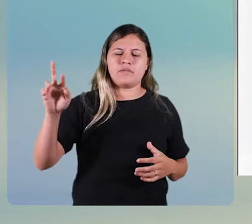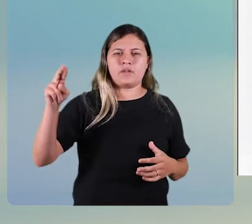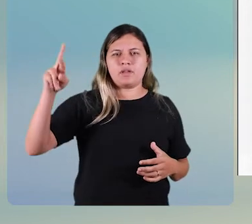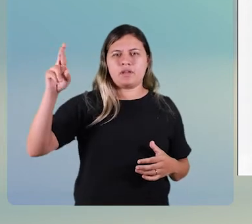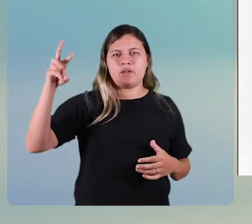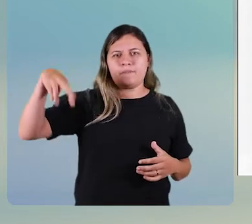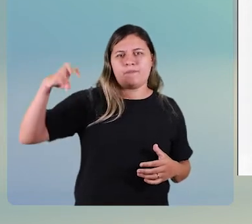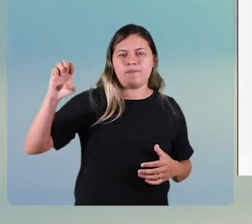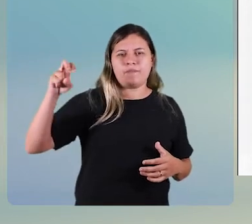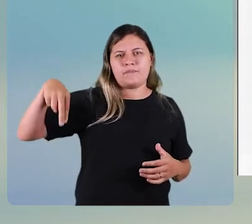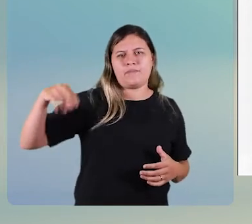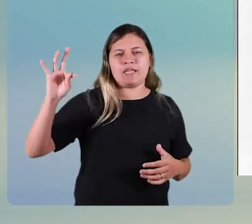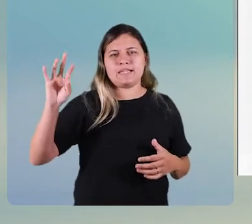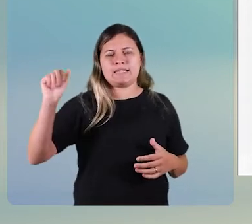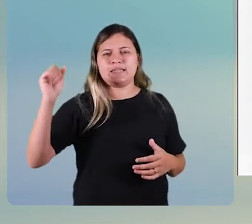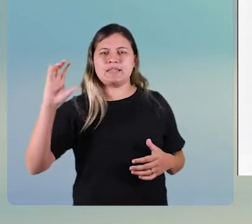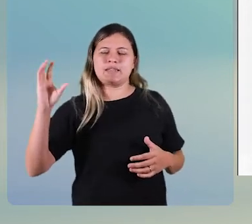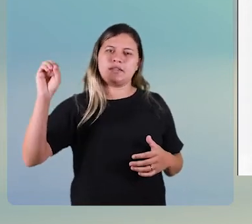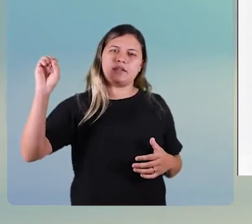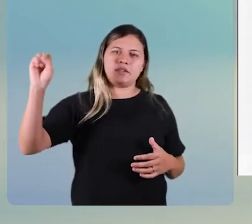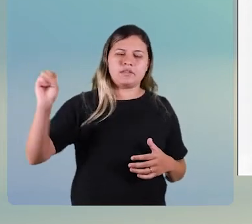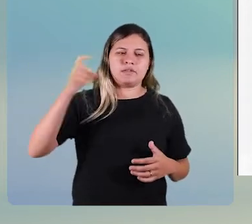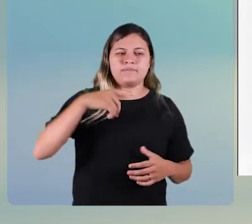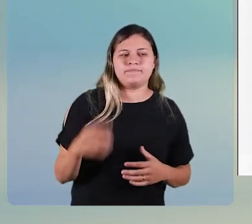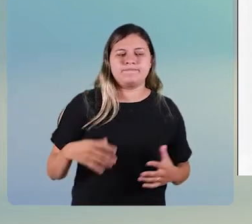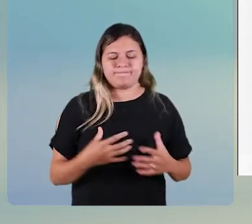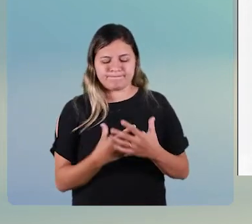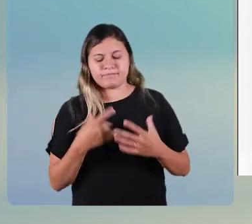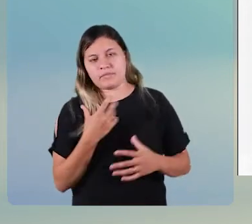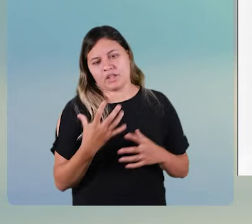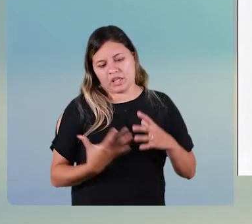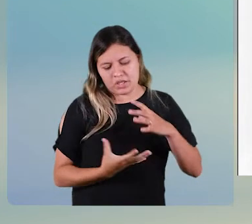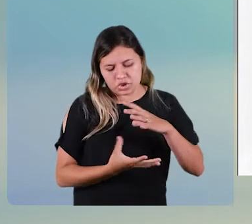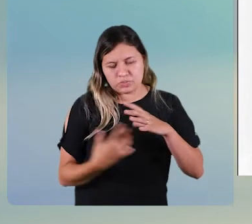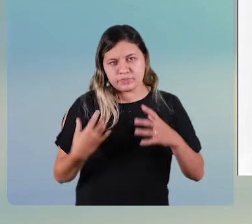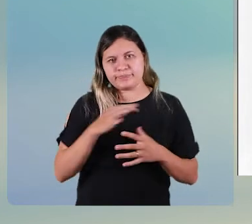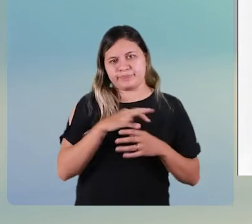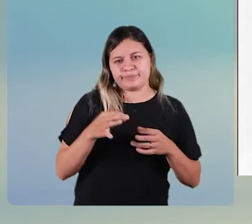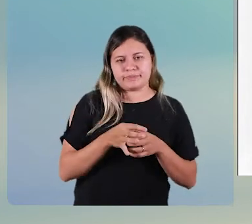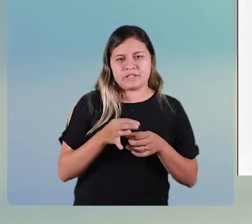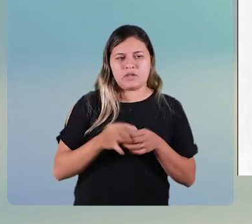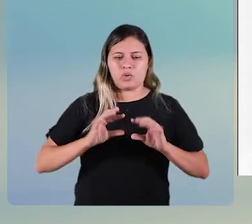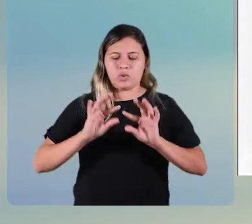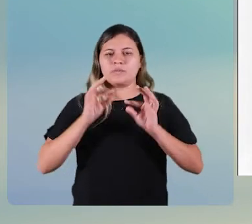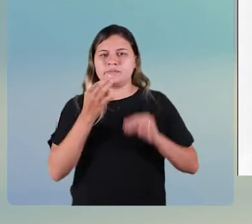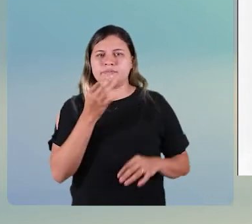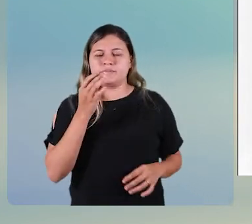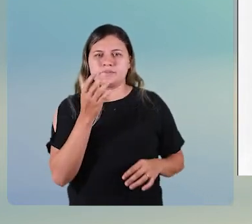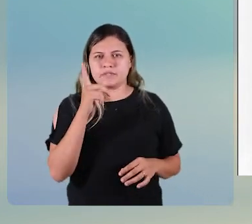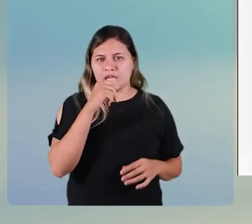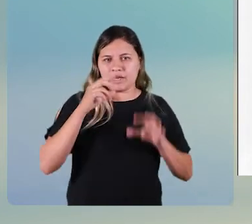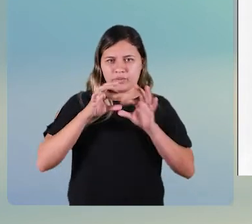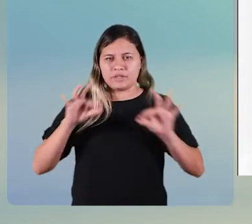justamente aquele obtido a partir do bagaço, do resíduo do bagaço da cana de açúcar, tá? Então ali aquele resíduo, aquele